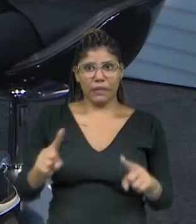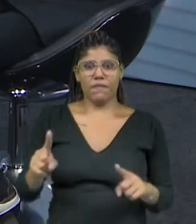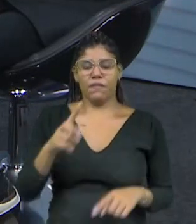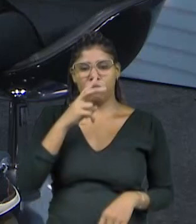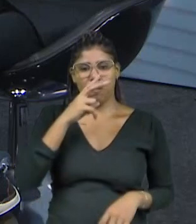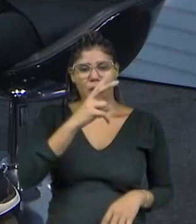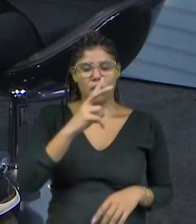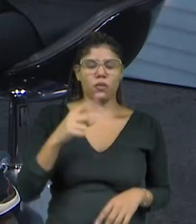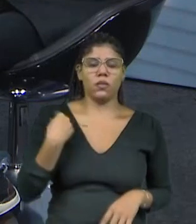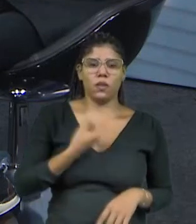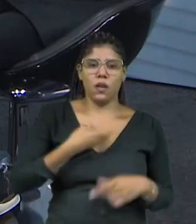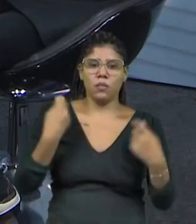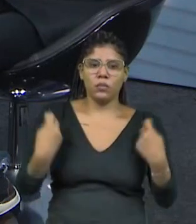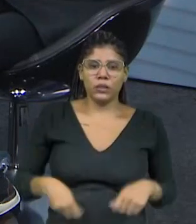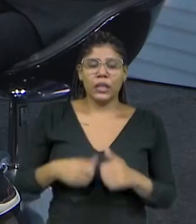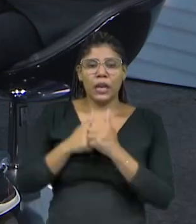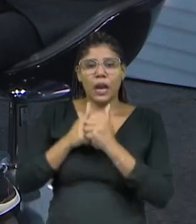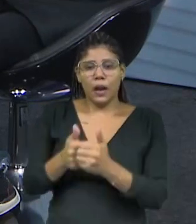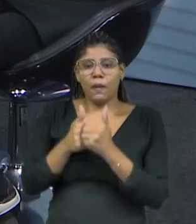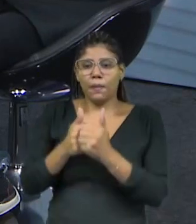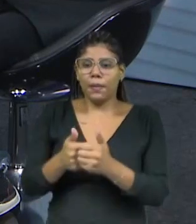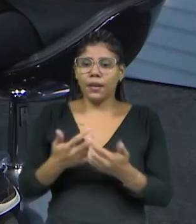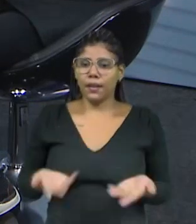tem que ficar no pé, tem que acompanhar. Da